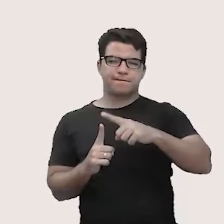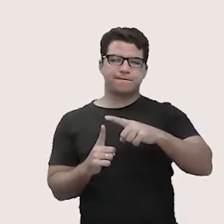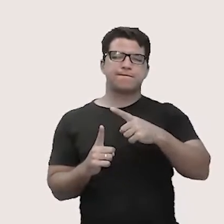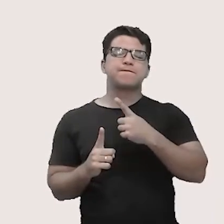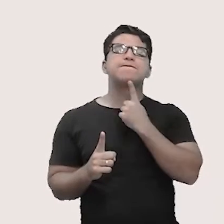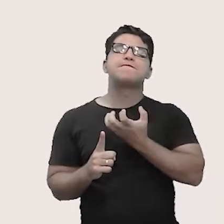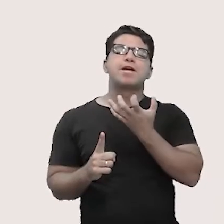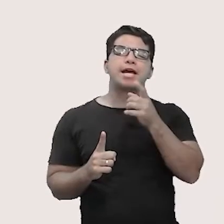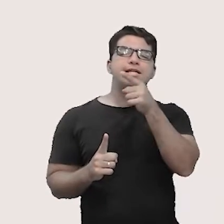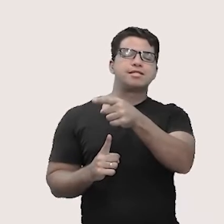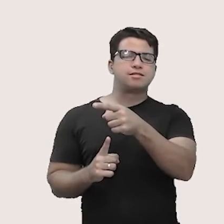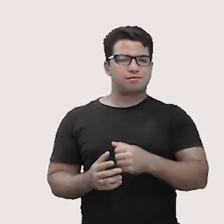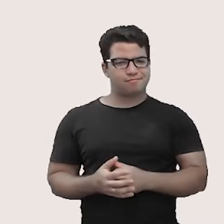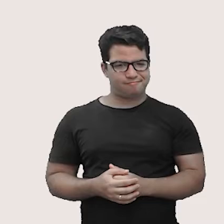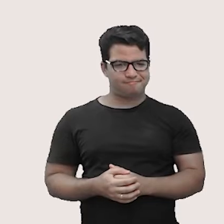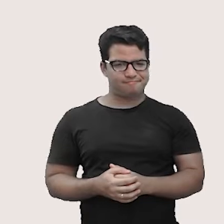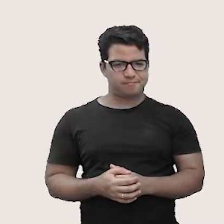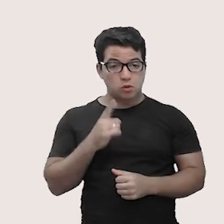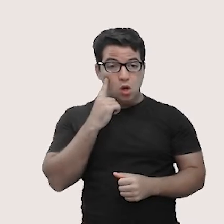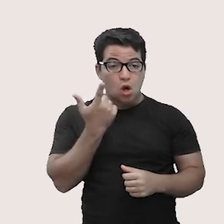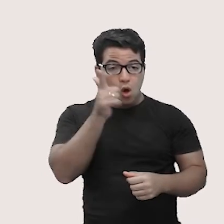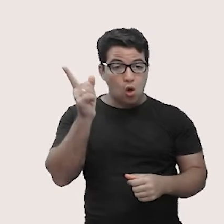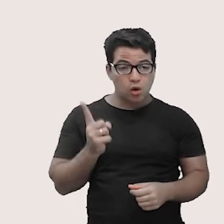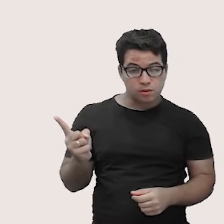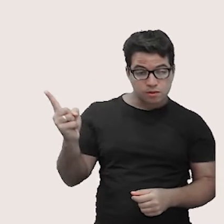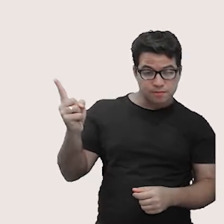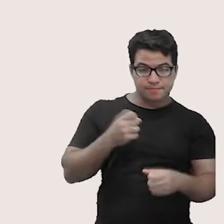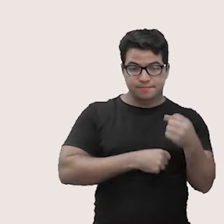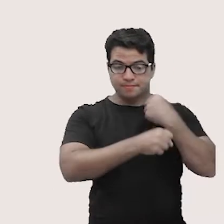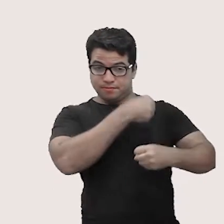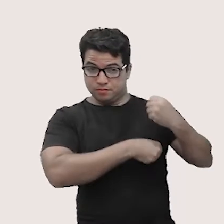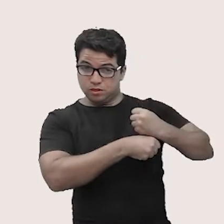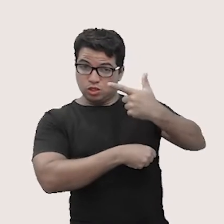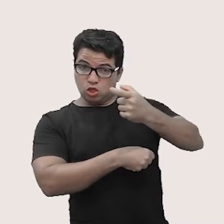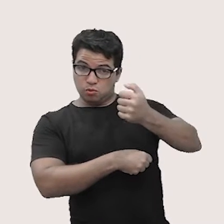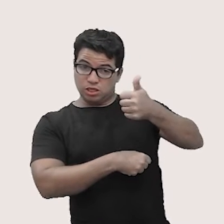Temos aí, ó, Enem 2018, prova amarela.